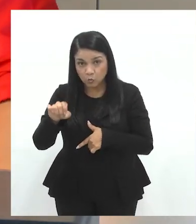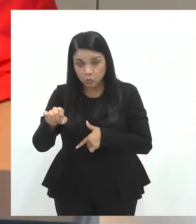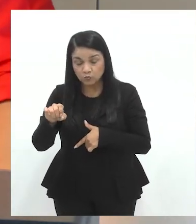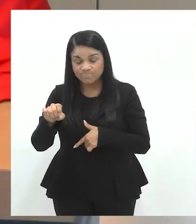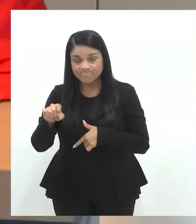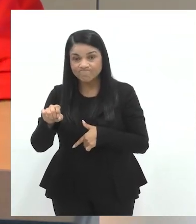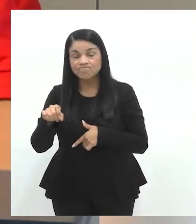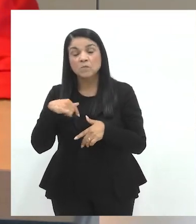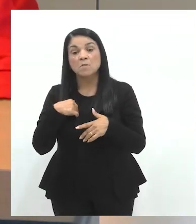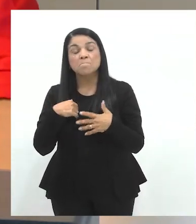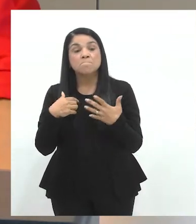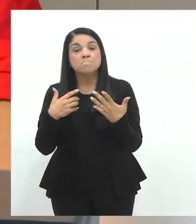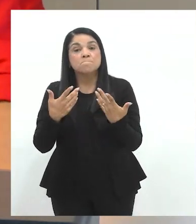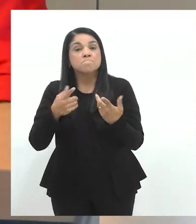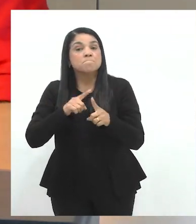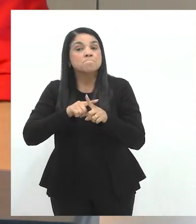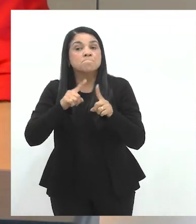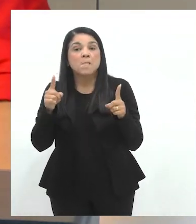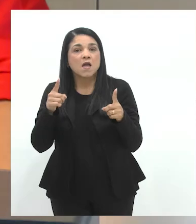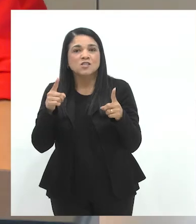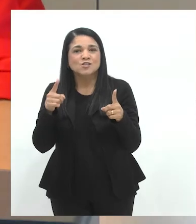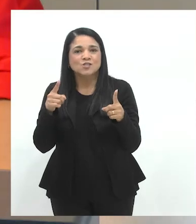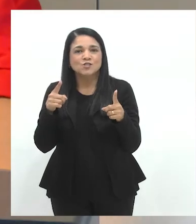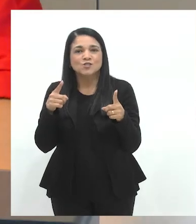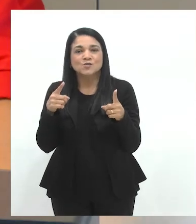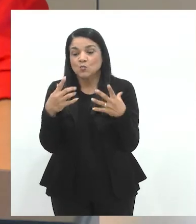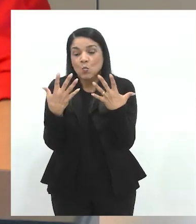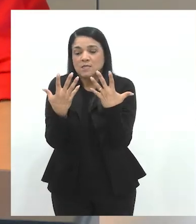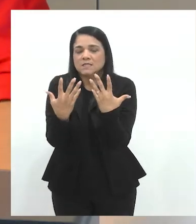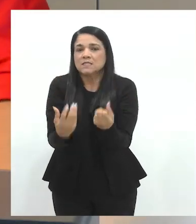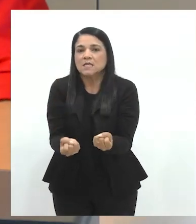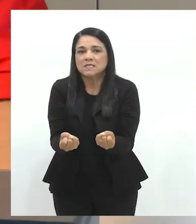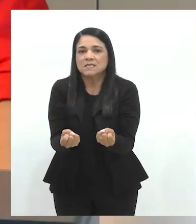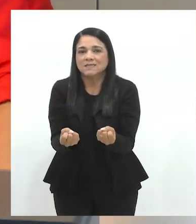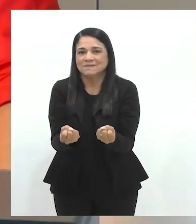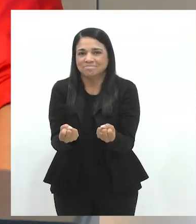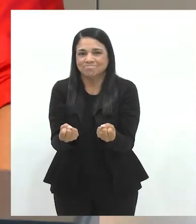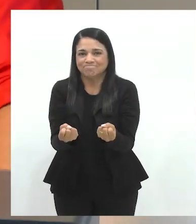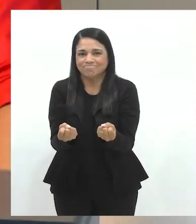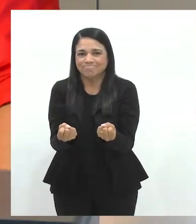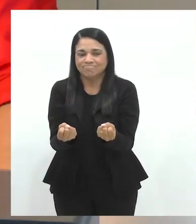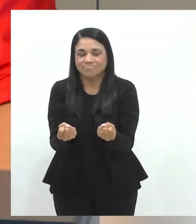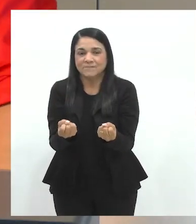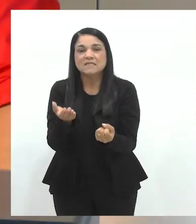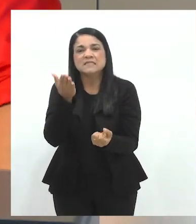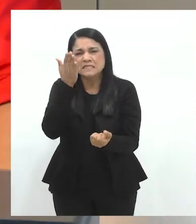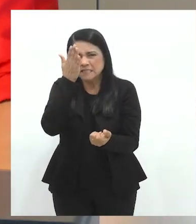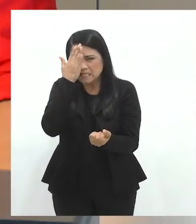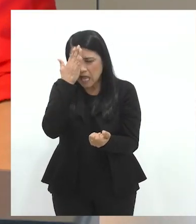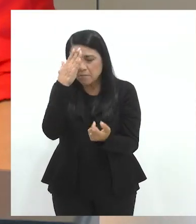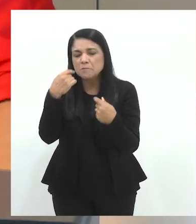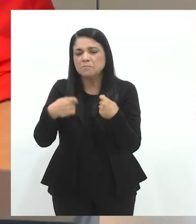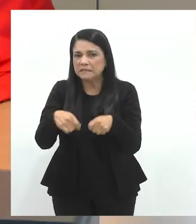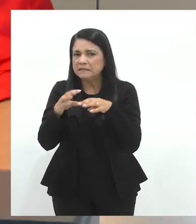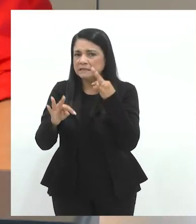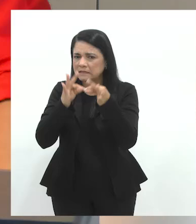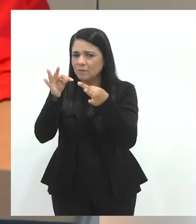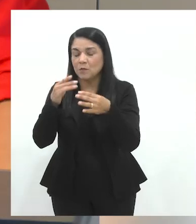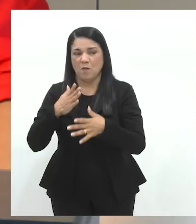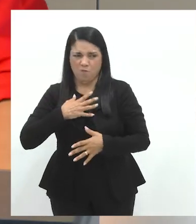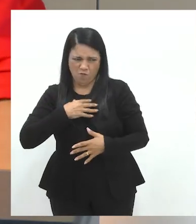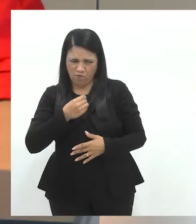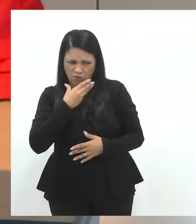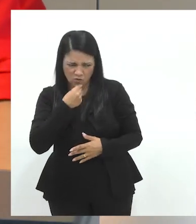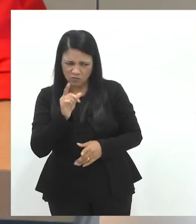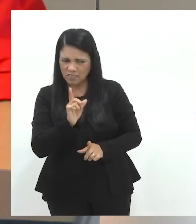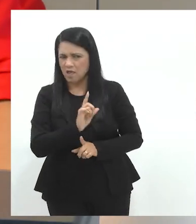mesmo tempo, tem o outro lado da moeda que são aqueles que negam, que é claro que precisa de tratamento, mas não, meu